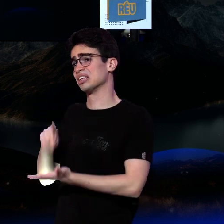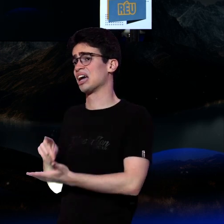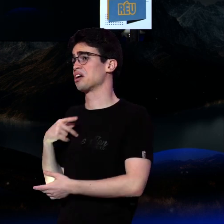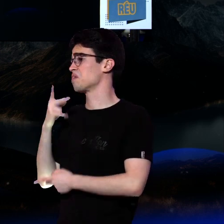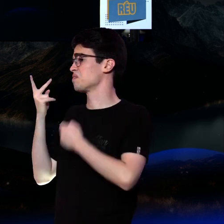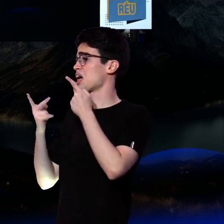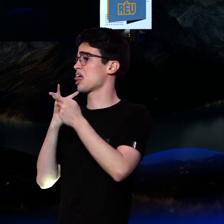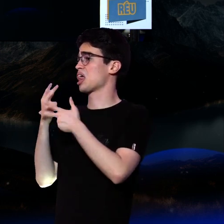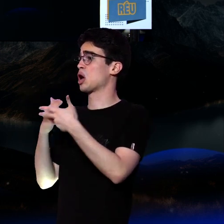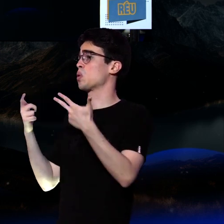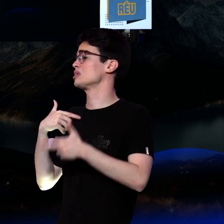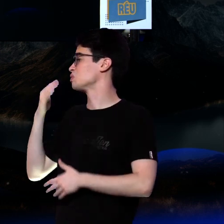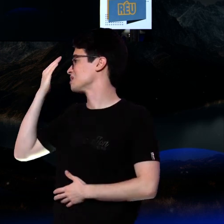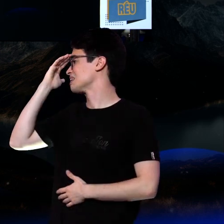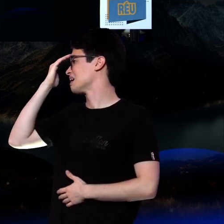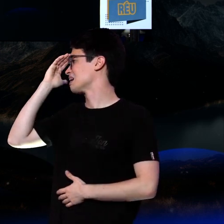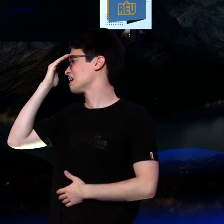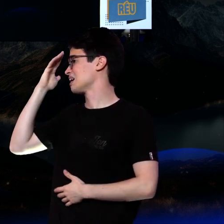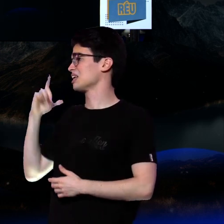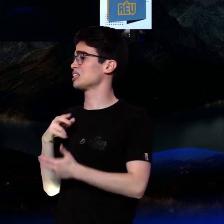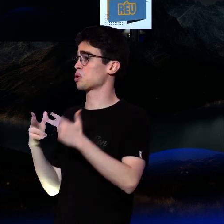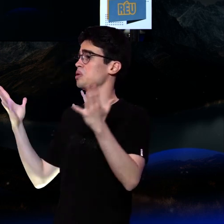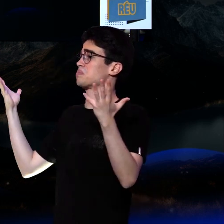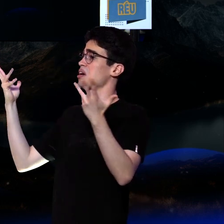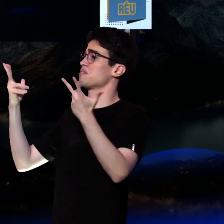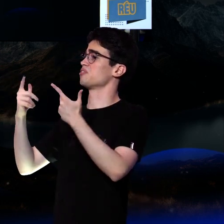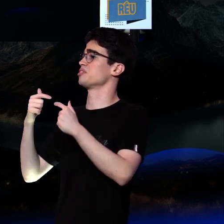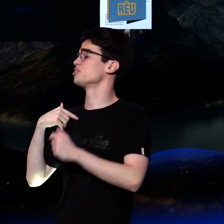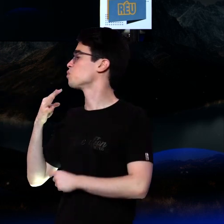coisas maravilhosas demais que eu desconhecia.